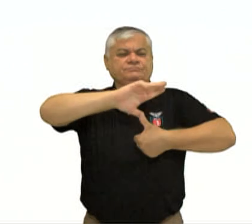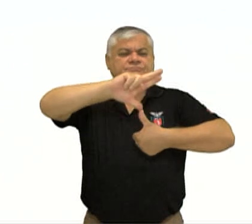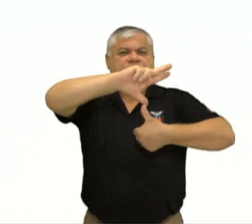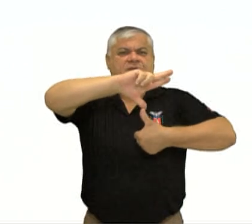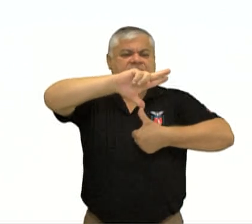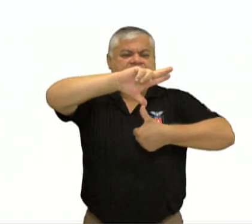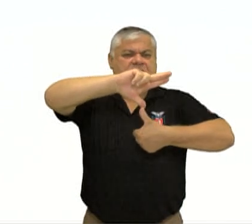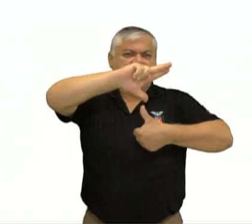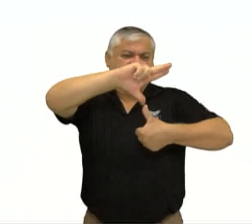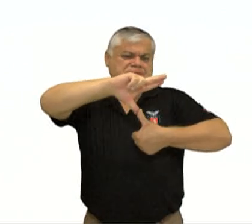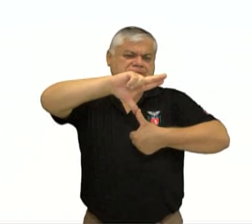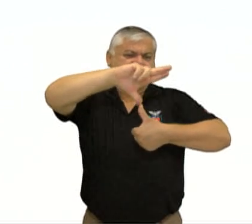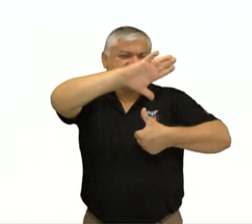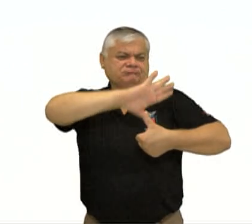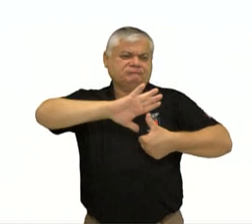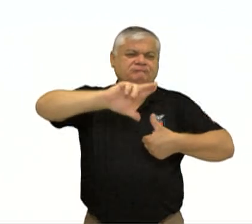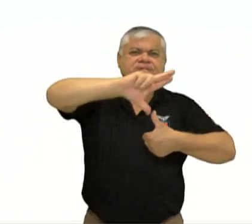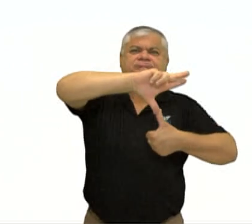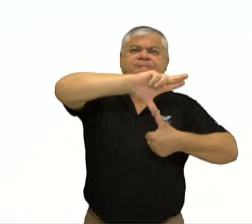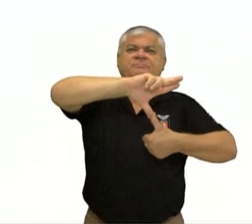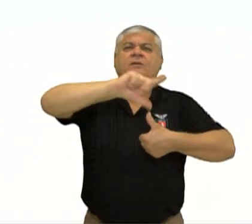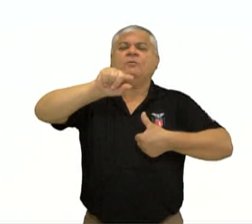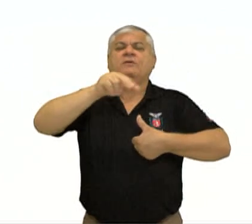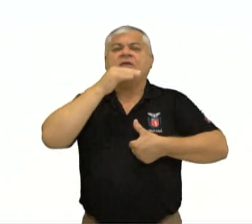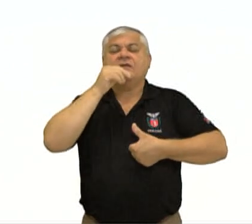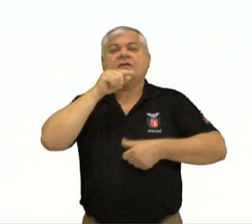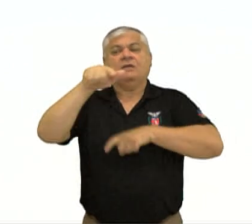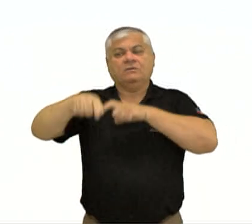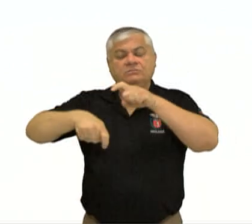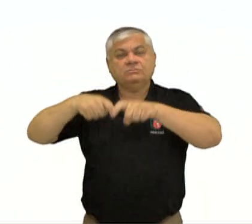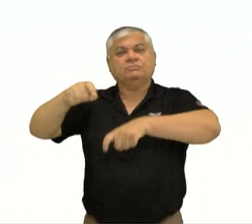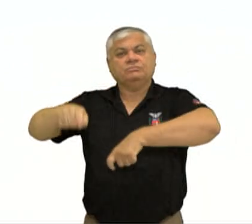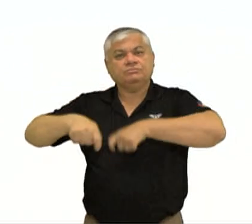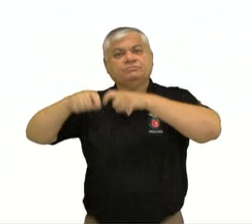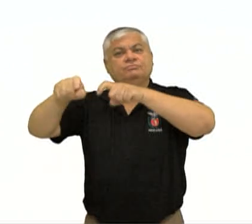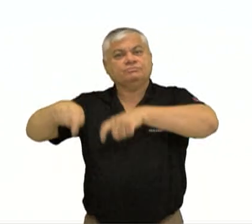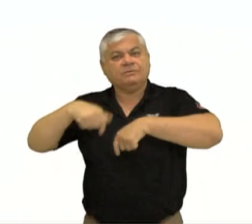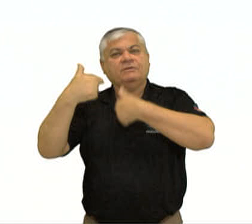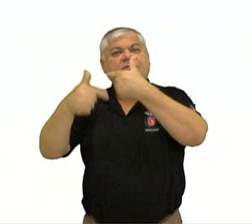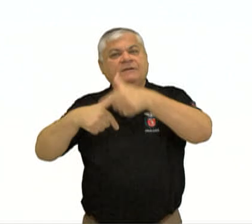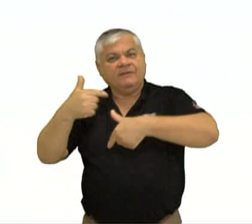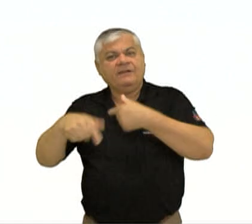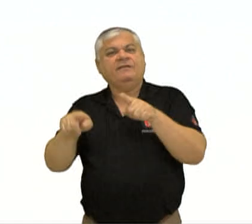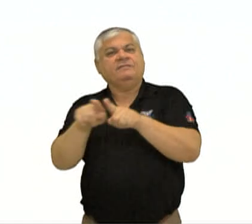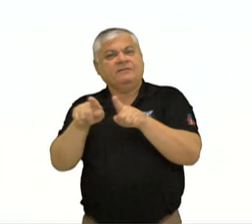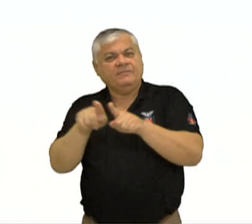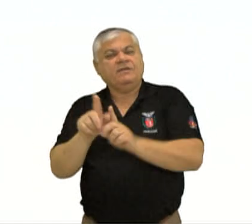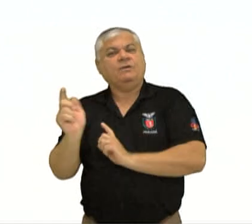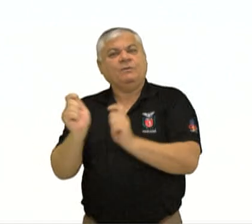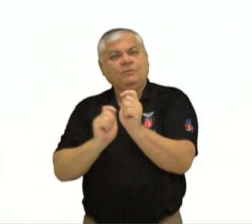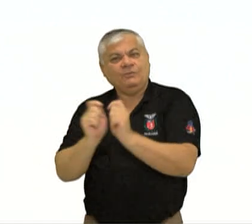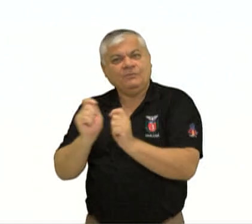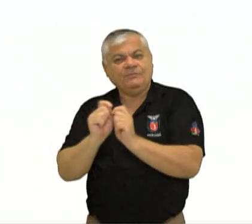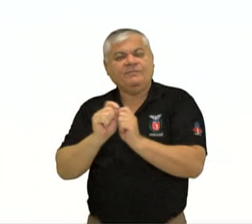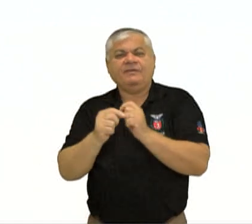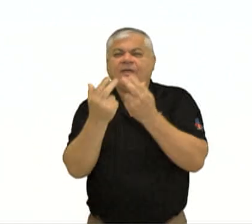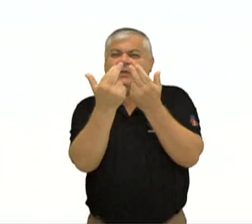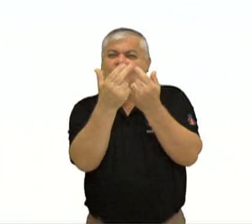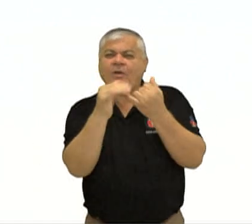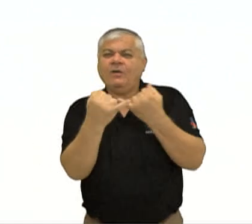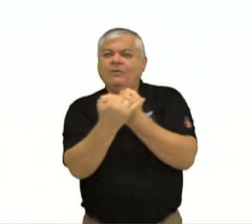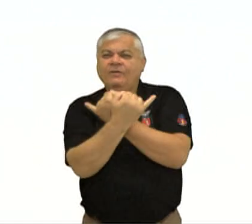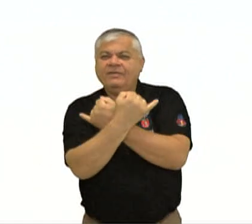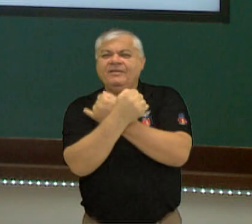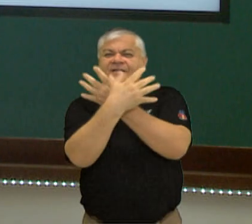México na América do Norte, né? A agricultura como base da economia. E assim como os incas, assim como